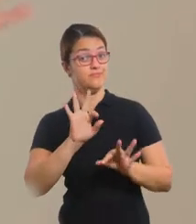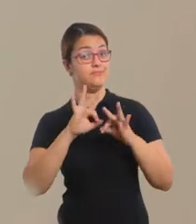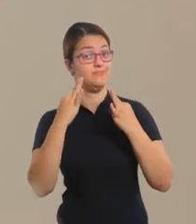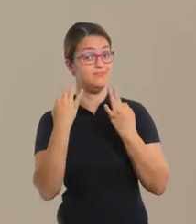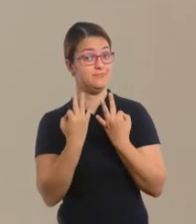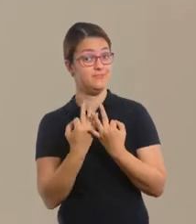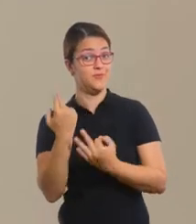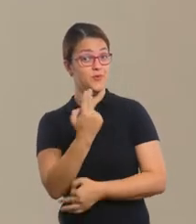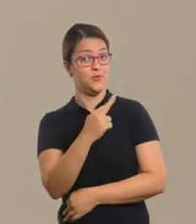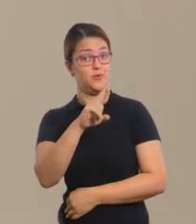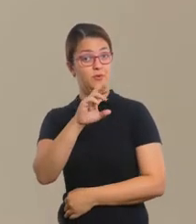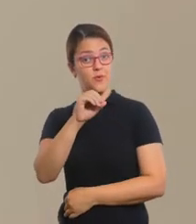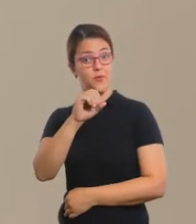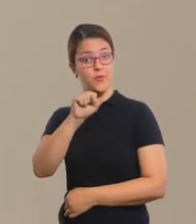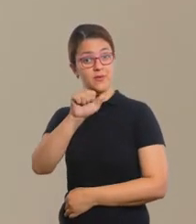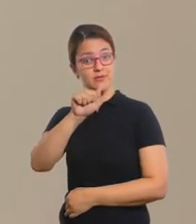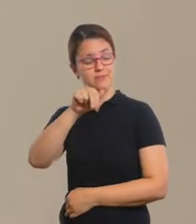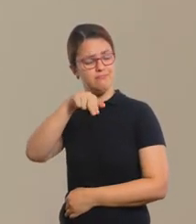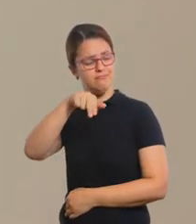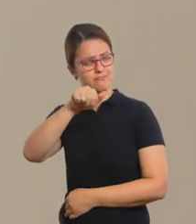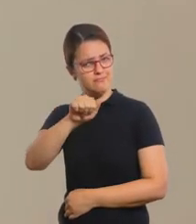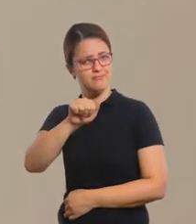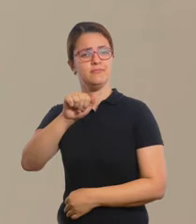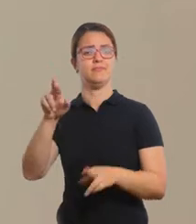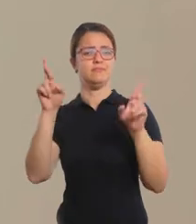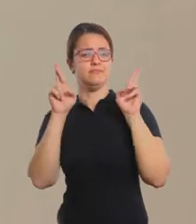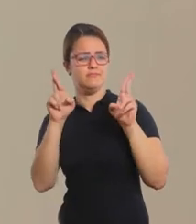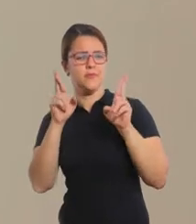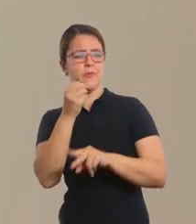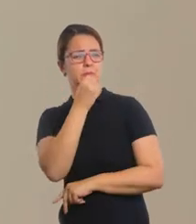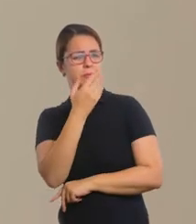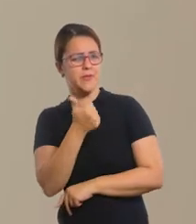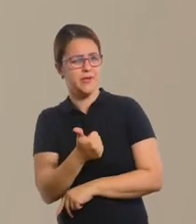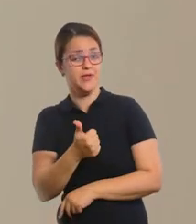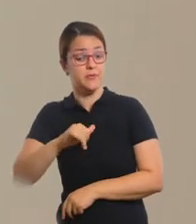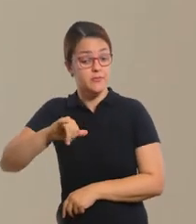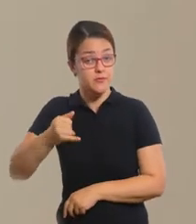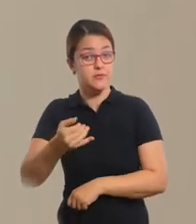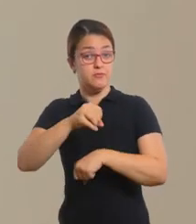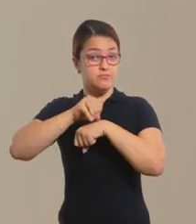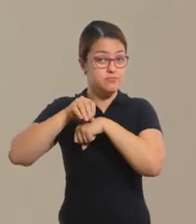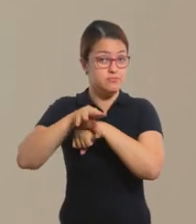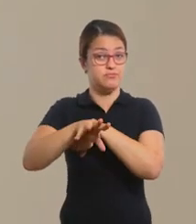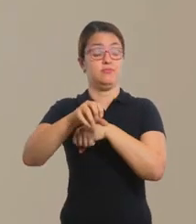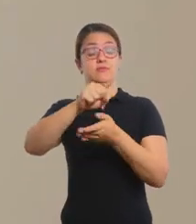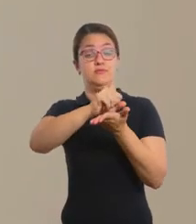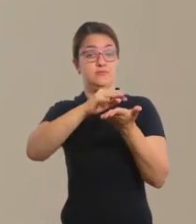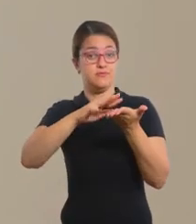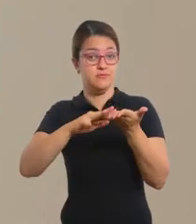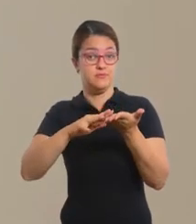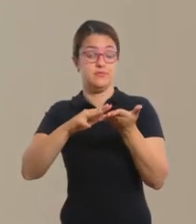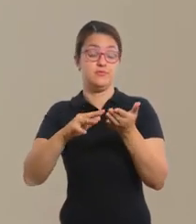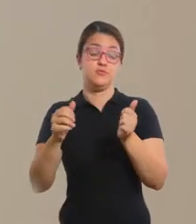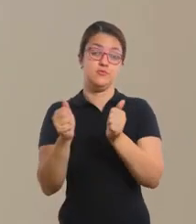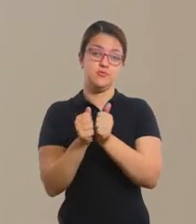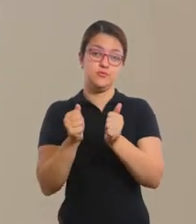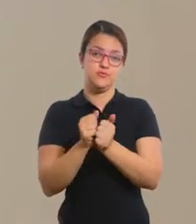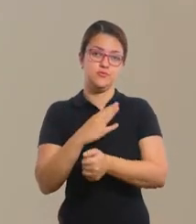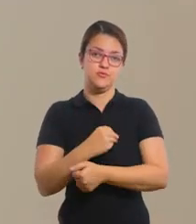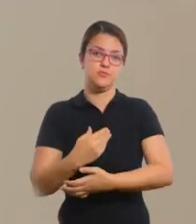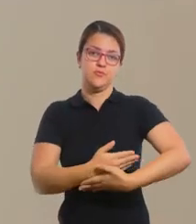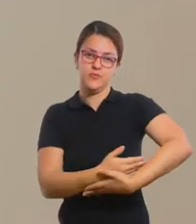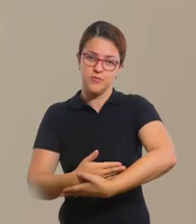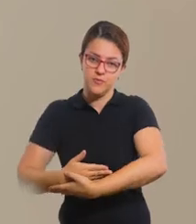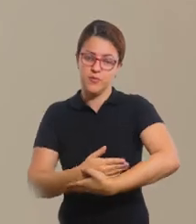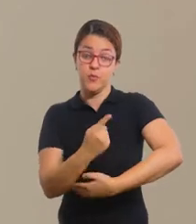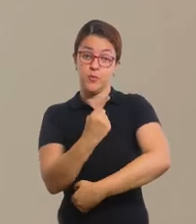Oi, família, eu sou a professora Rosana, espero que vocês estejam bem e aproveitando as nossas sugestões de atividades para trabalhar com berçário 1,